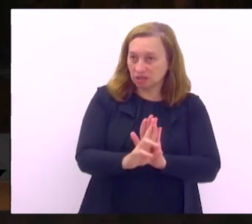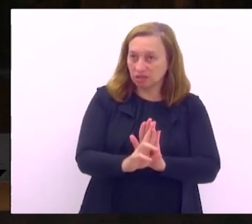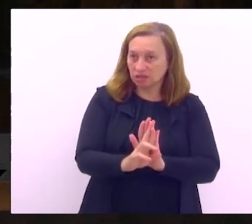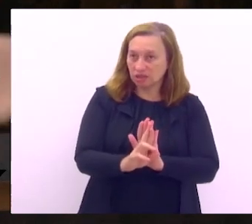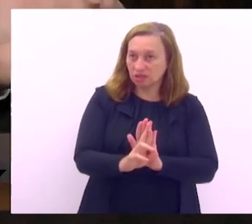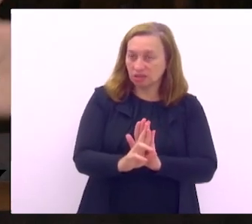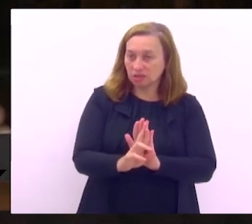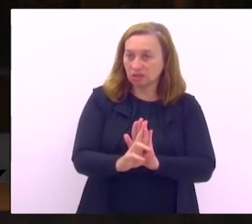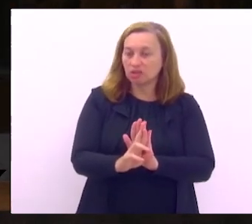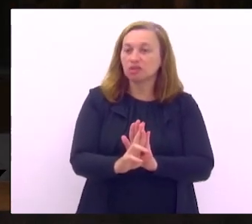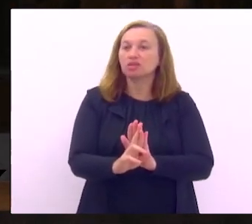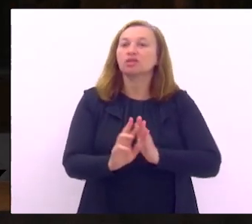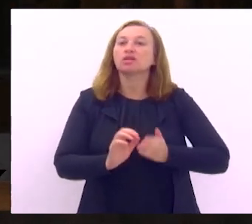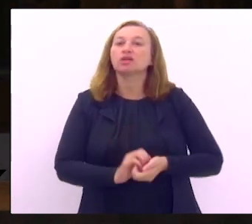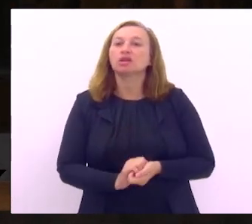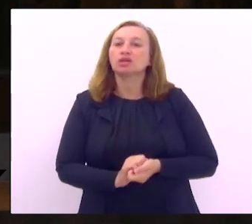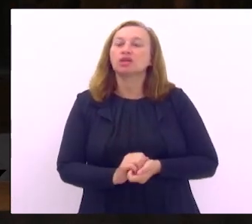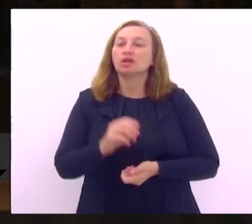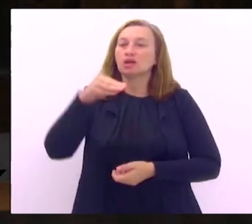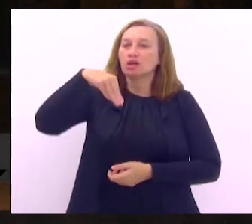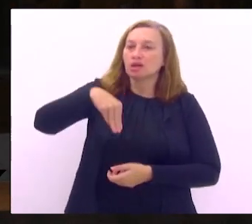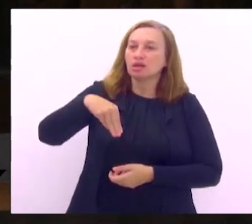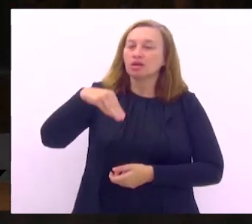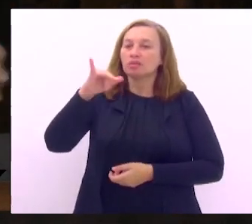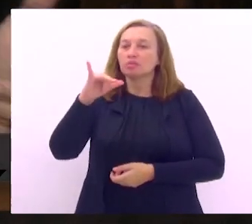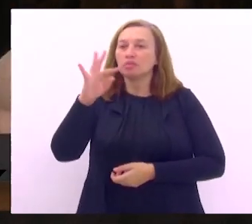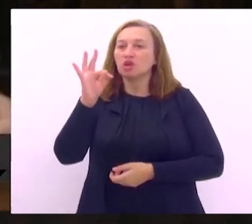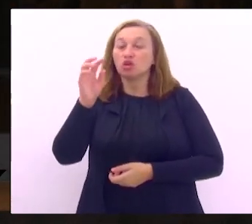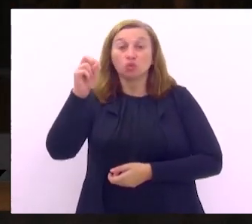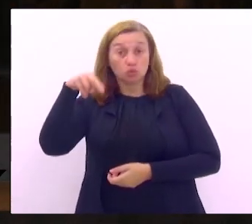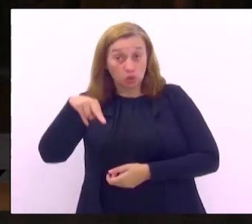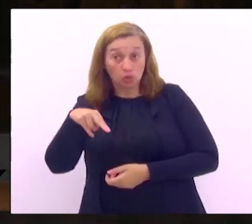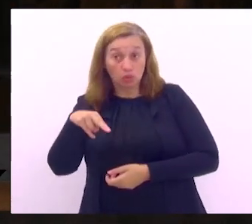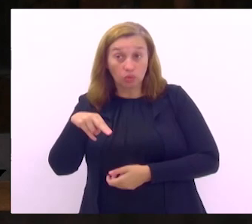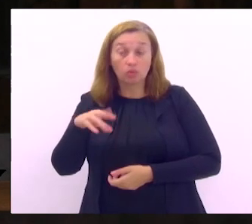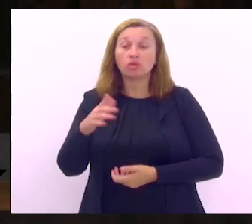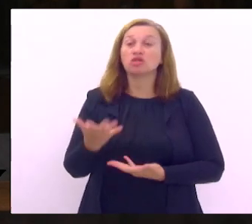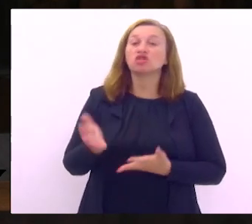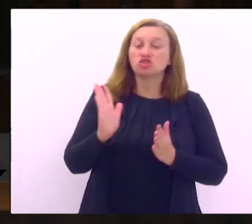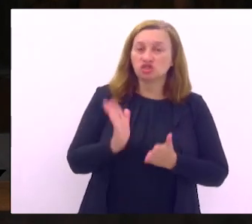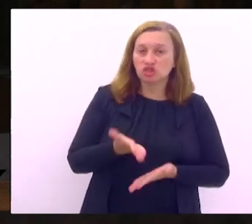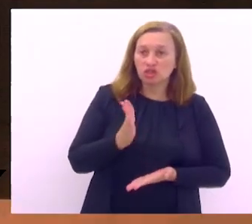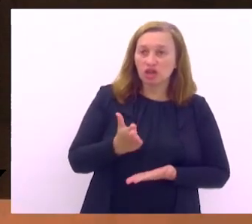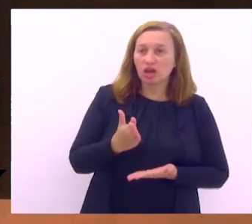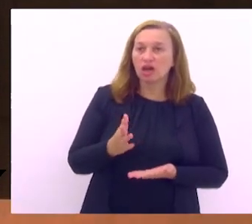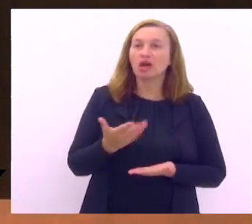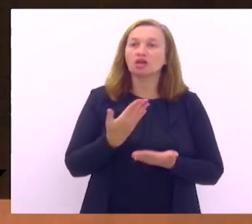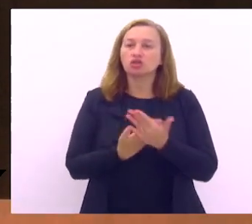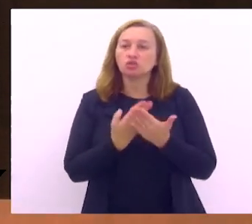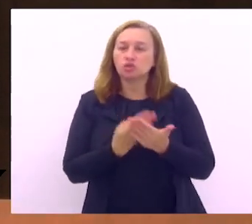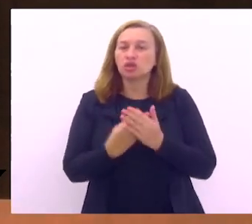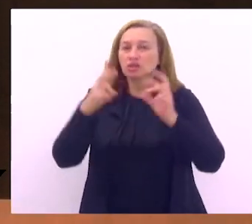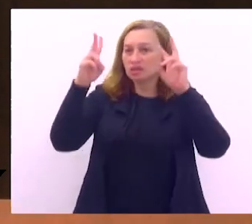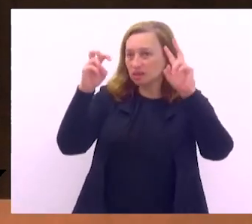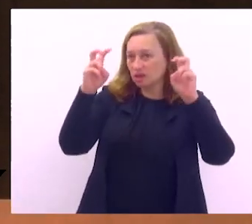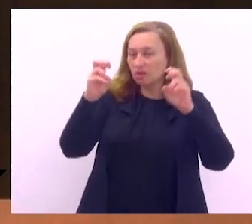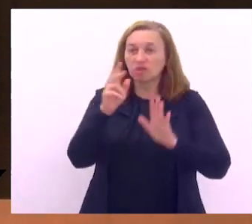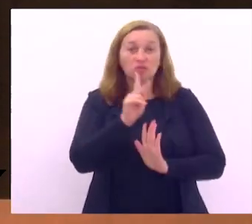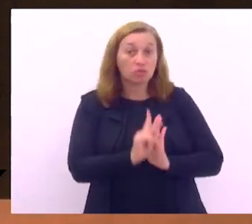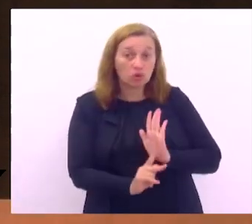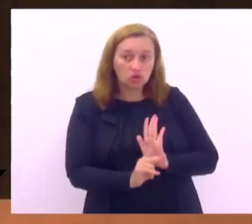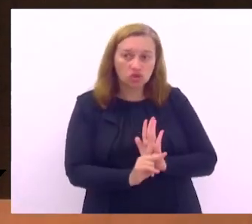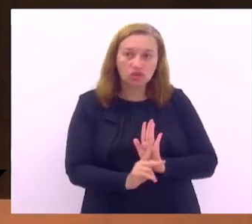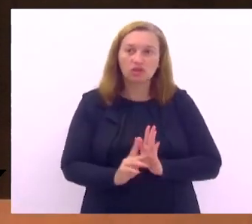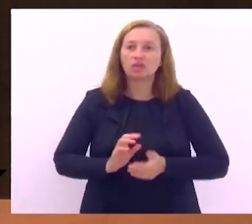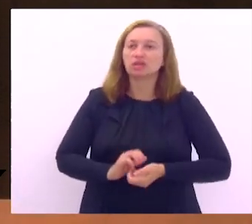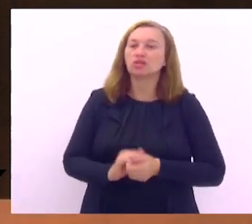grande Milton Hatz, representando a EMOB, que já vem tratando desse tema de projeto do Célio